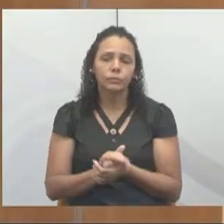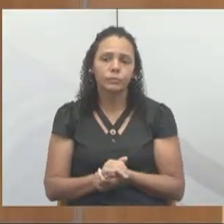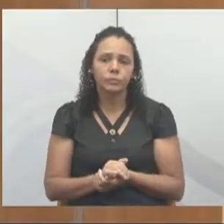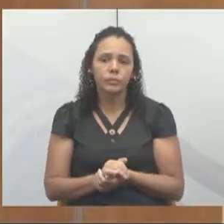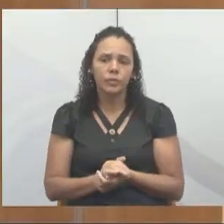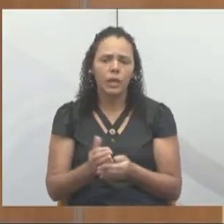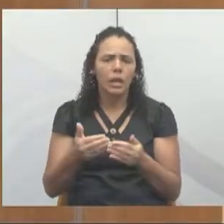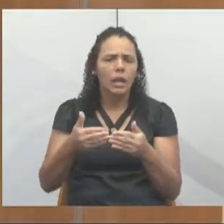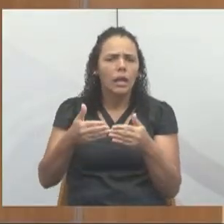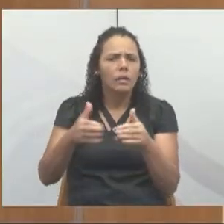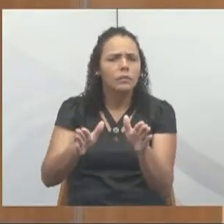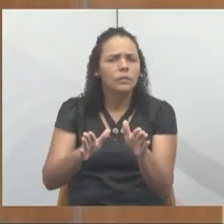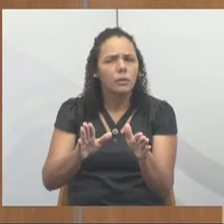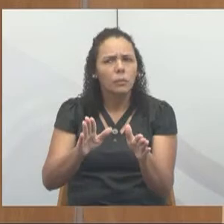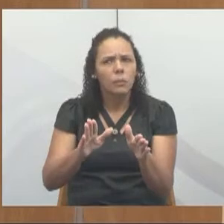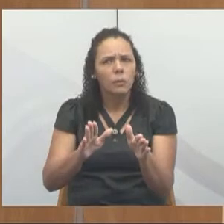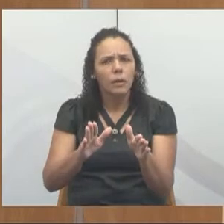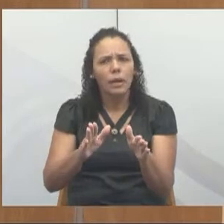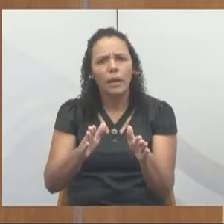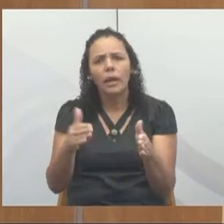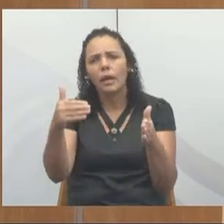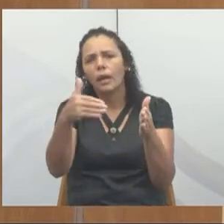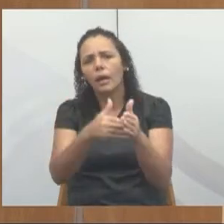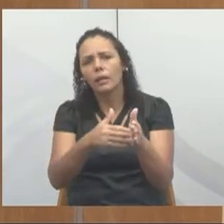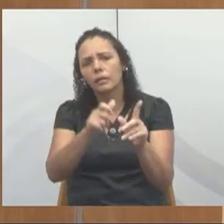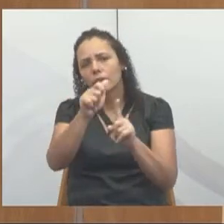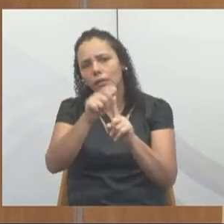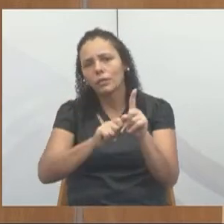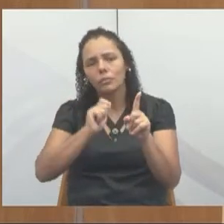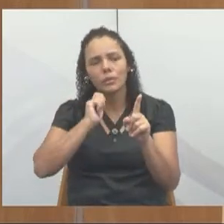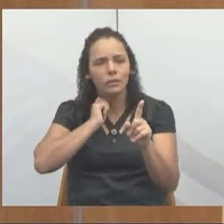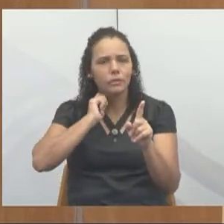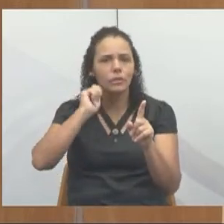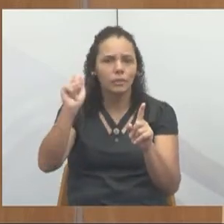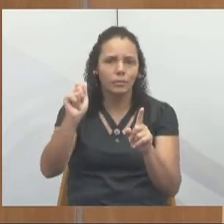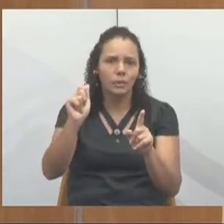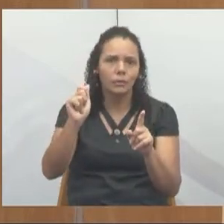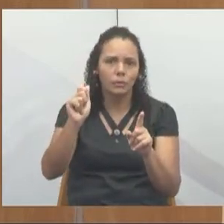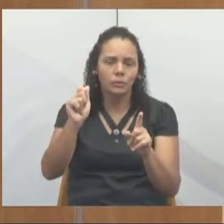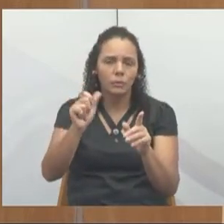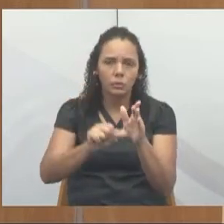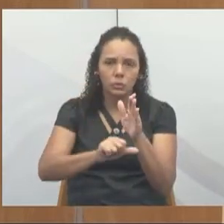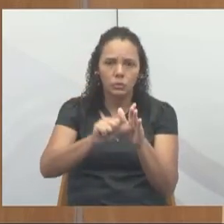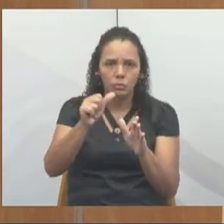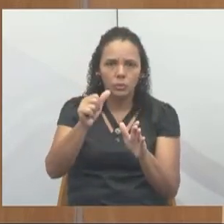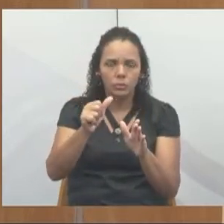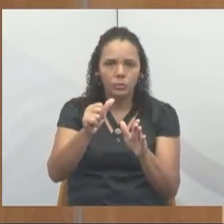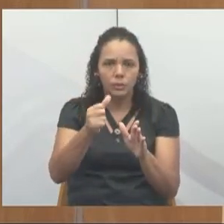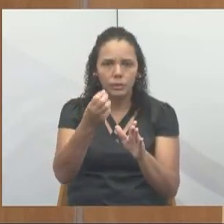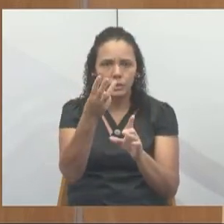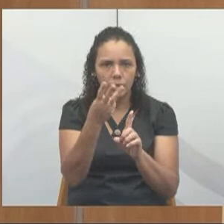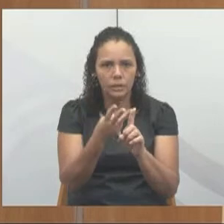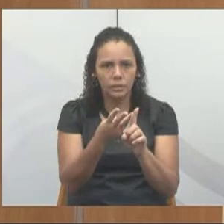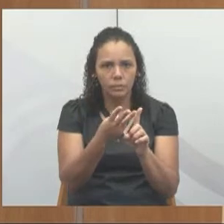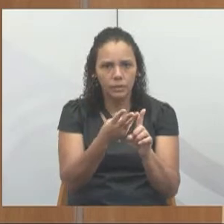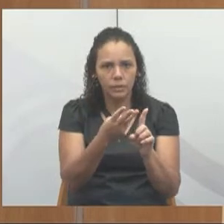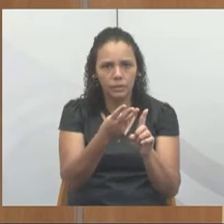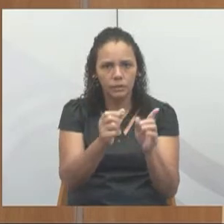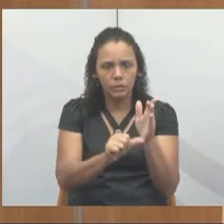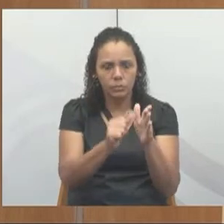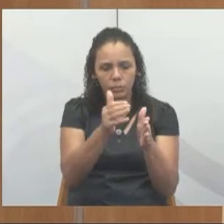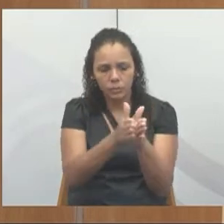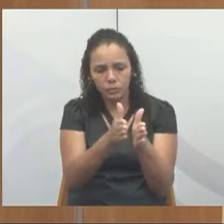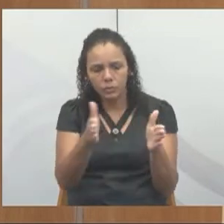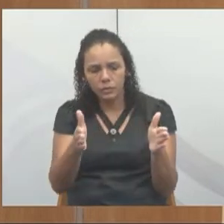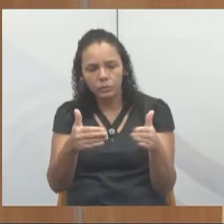não podem ocorrer até abril. Até abril. Isso, mas no primeiro trimestre pode ter inauguração sem problema nenhum.